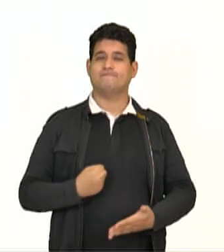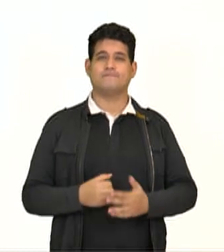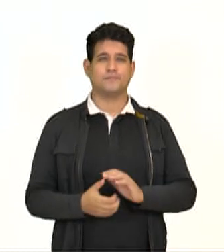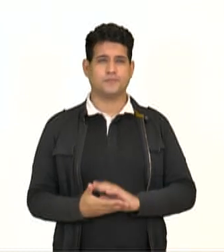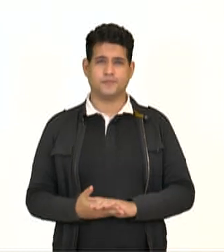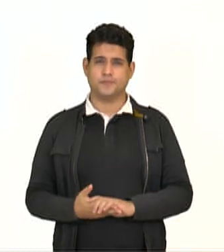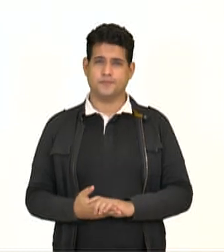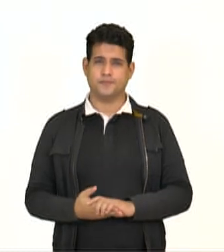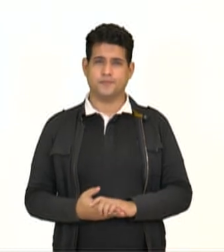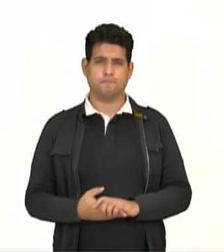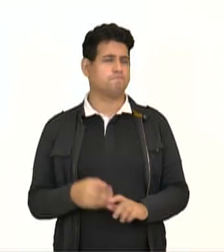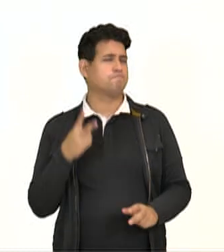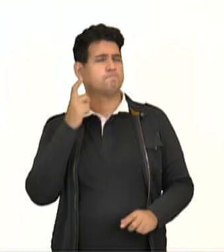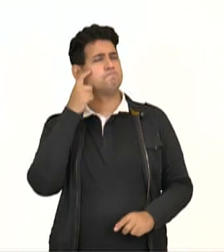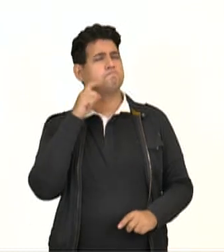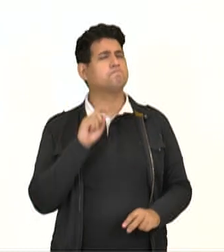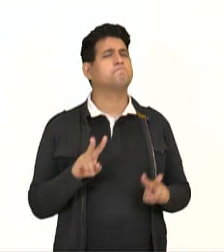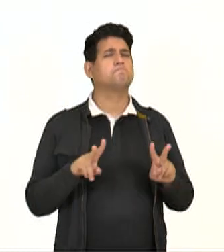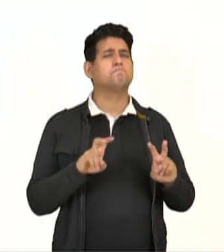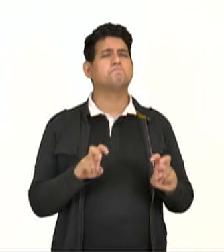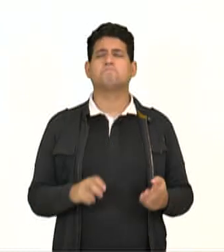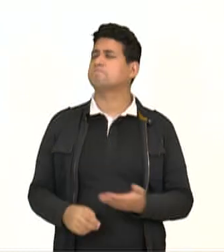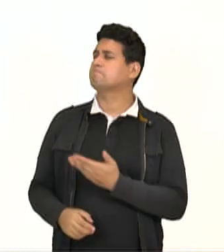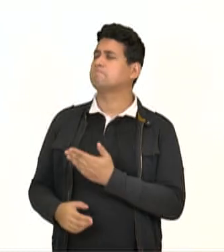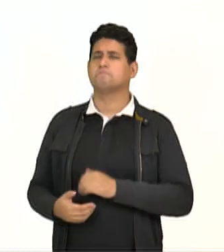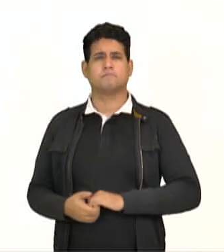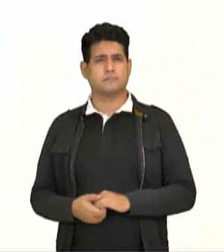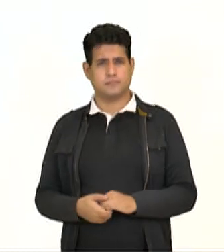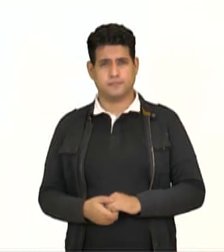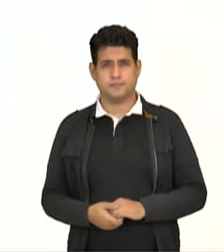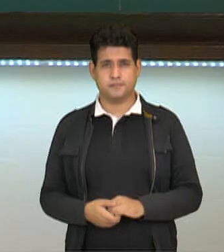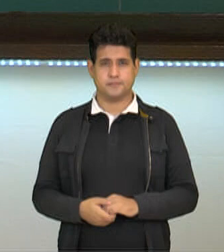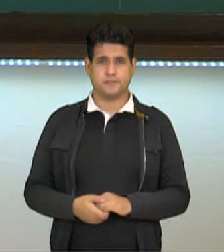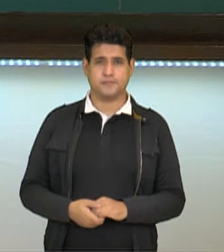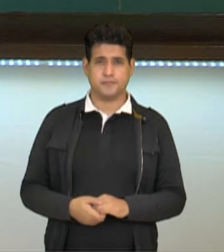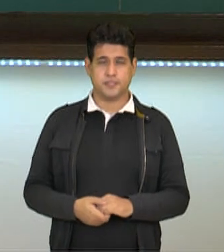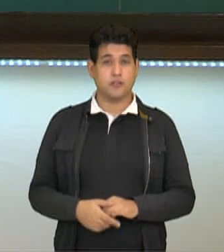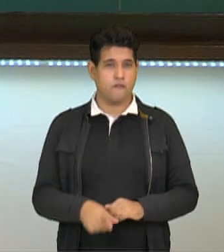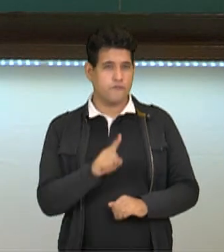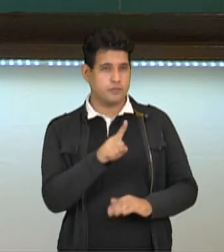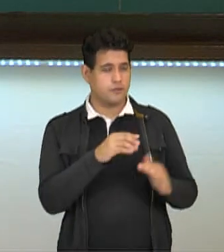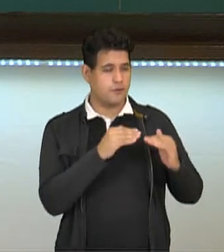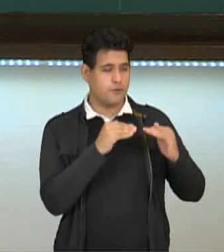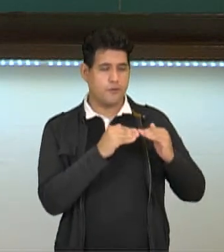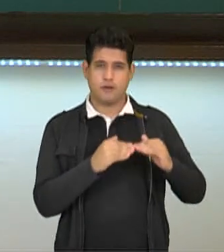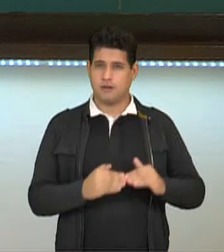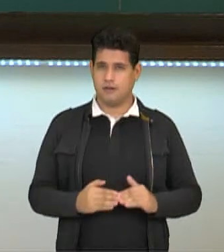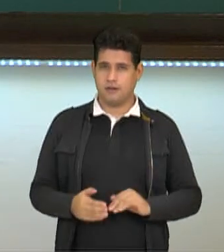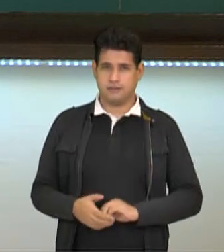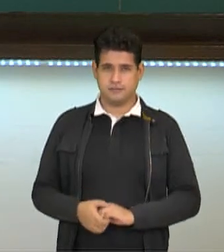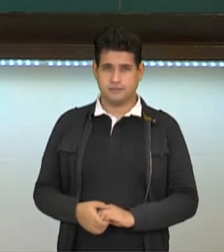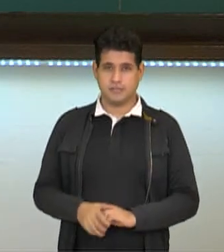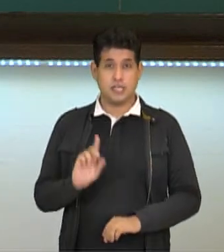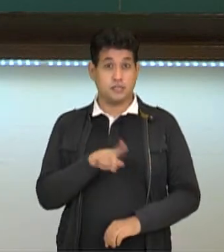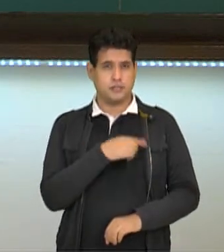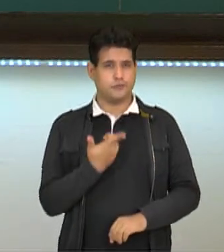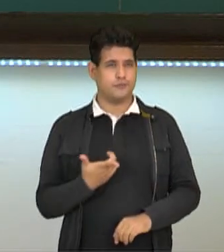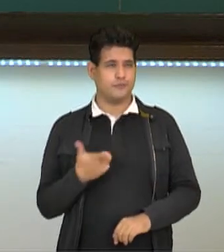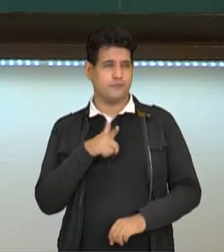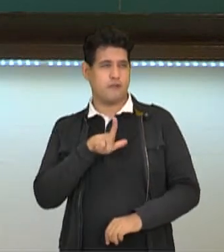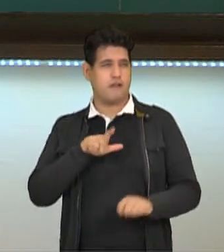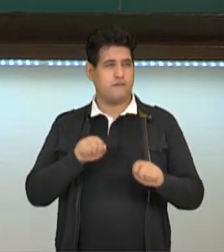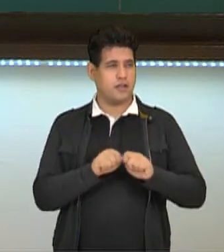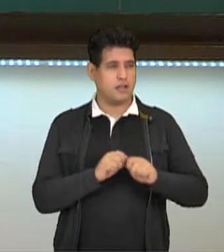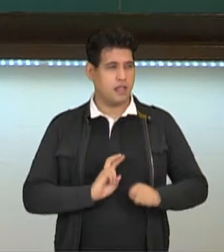do you think about it? Então, o que você pensa sobre essa frase? Você concorda? Será que se a gente continuar